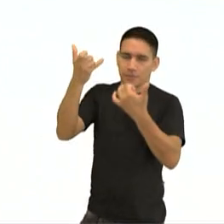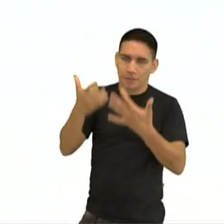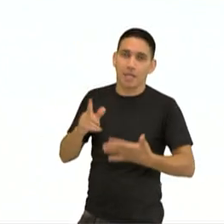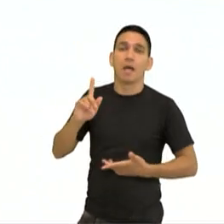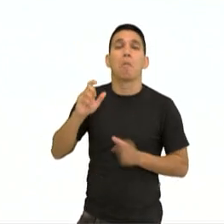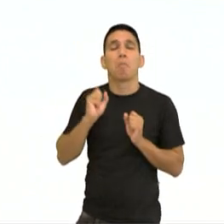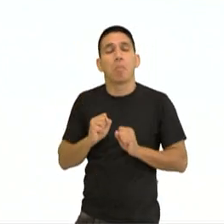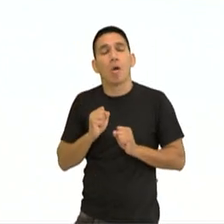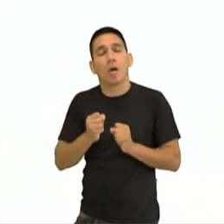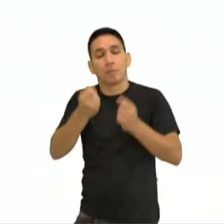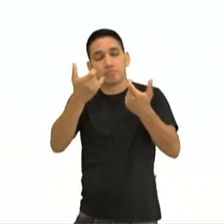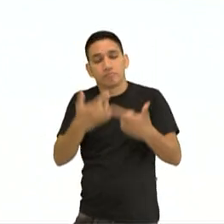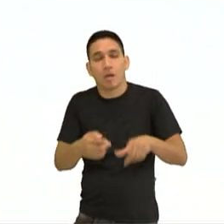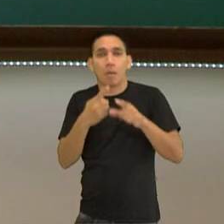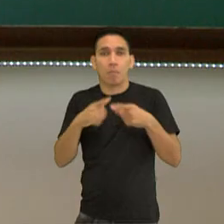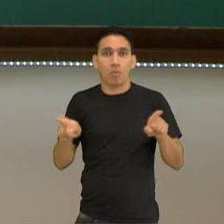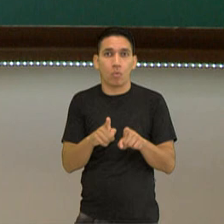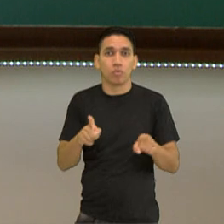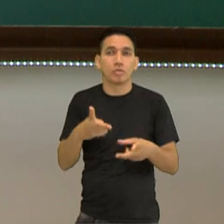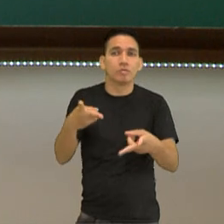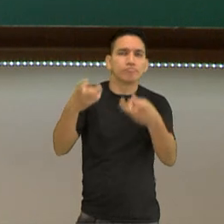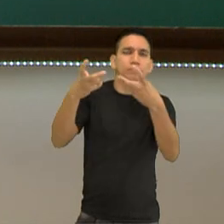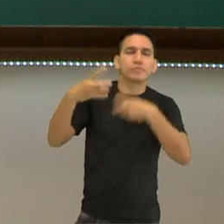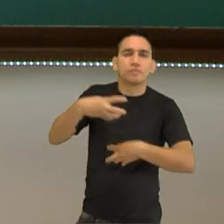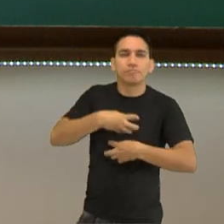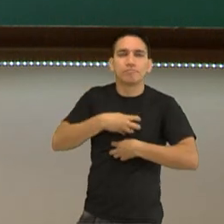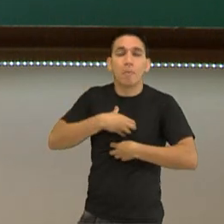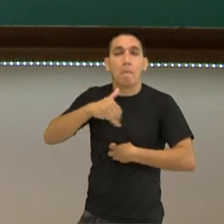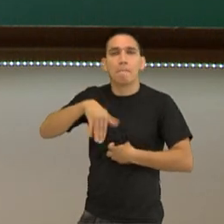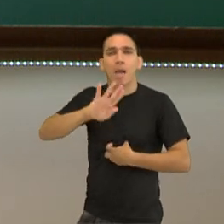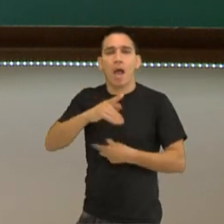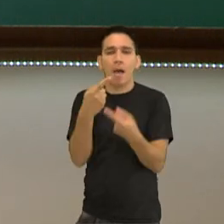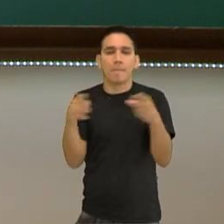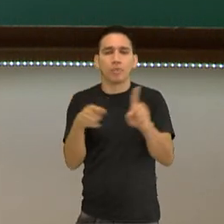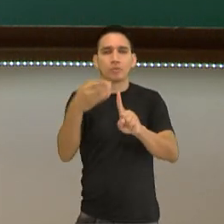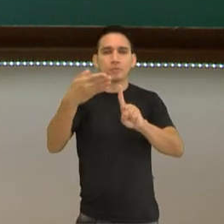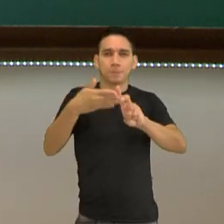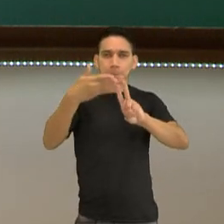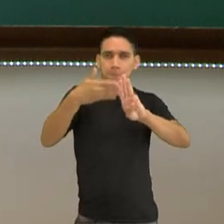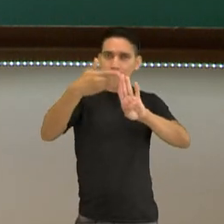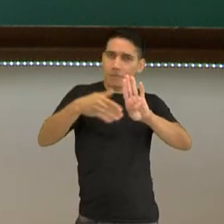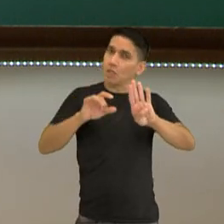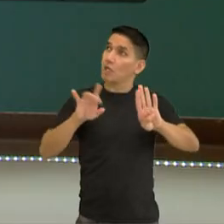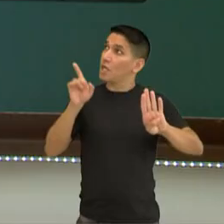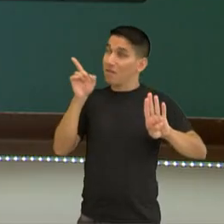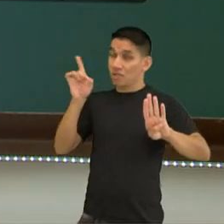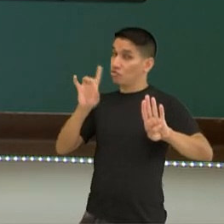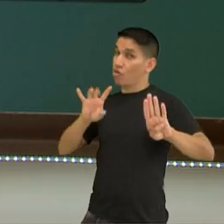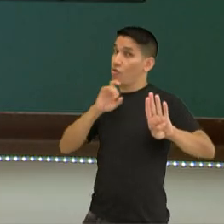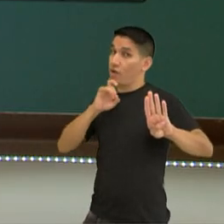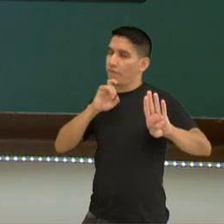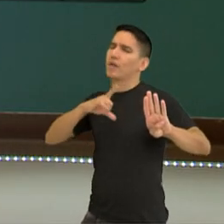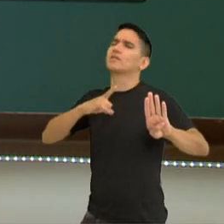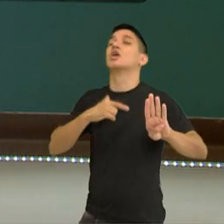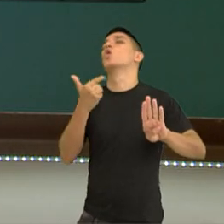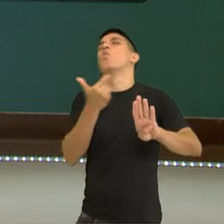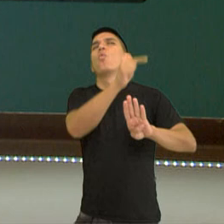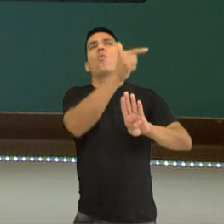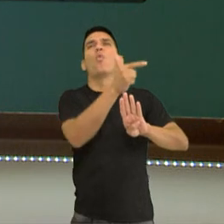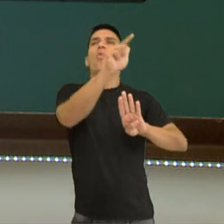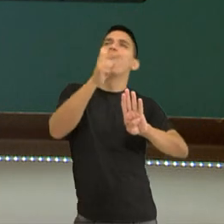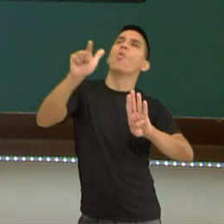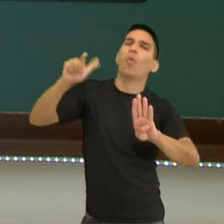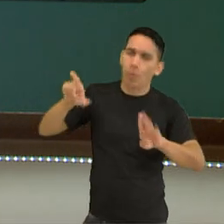pouquinho das músicas dele. Né? Escute mais as Quatro Estações, esse é só o inverno. Você tem muitas